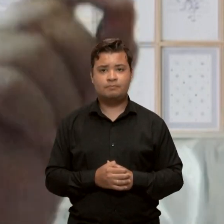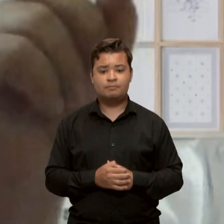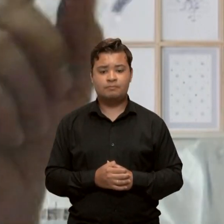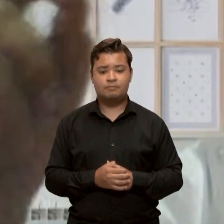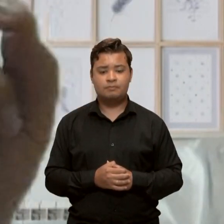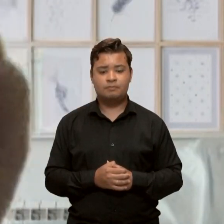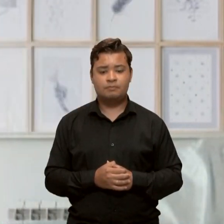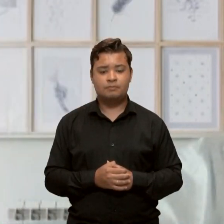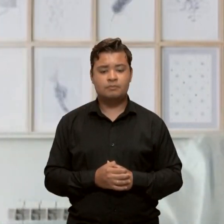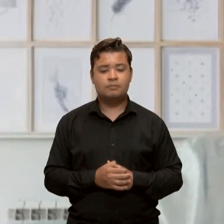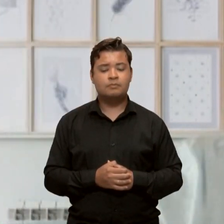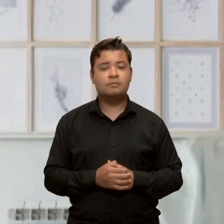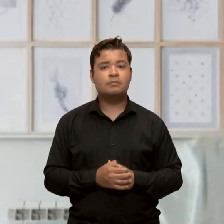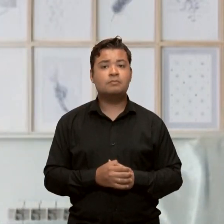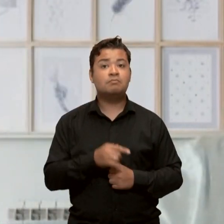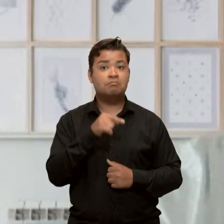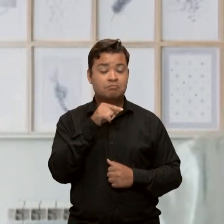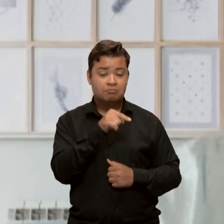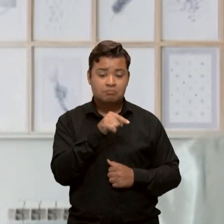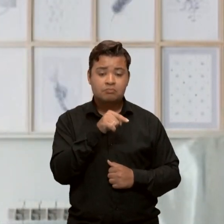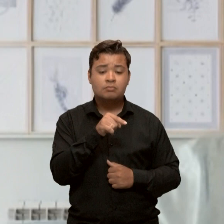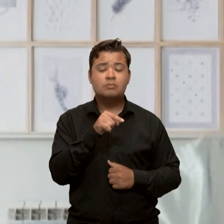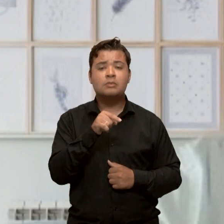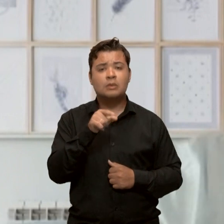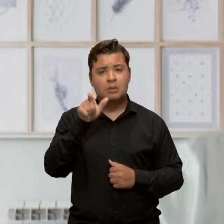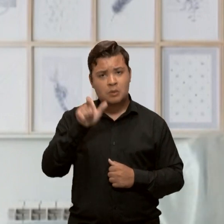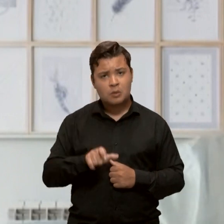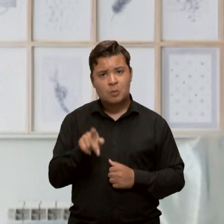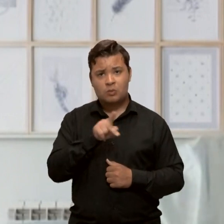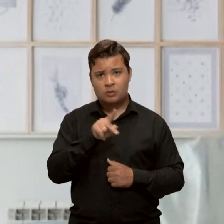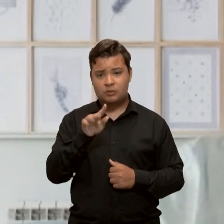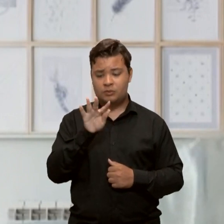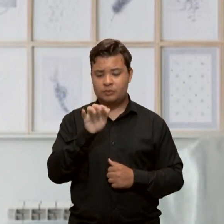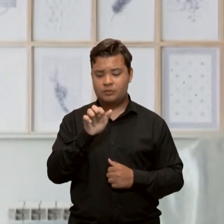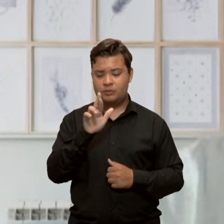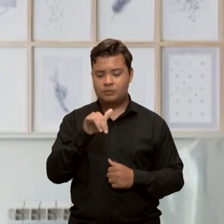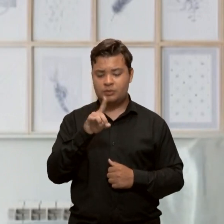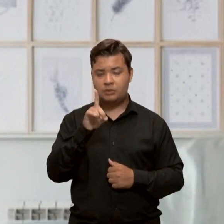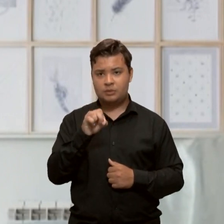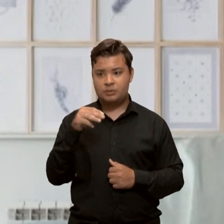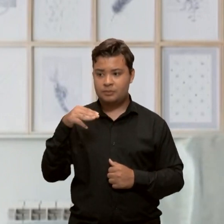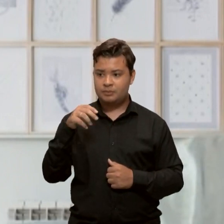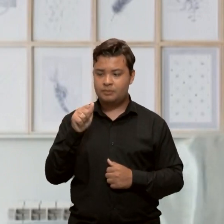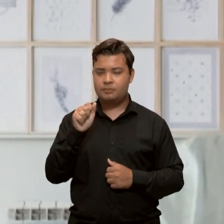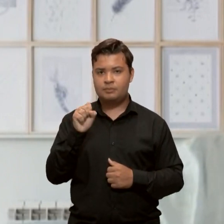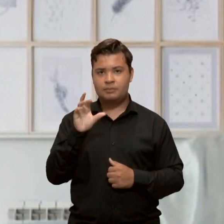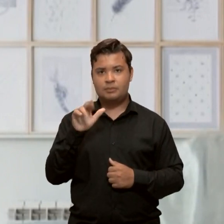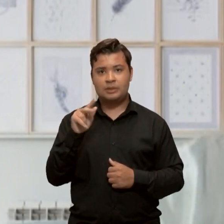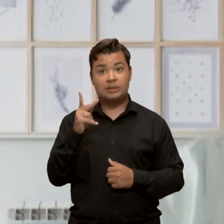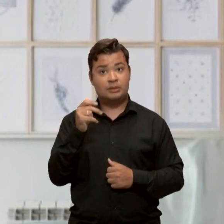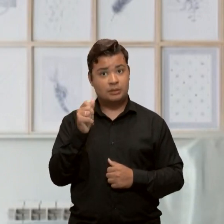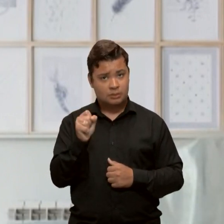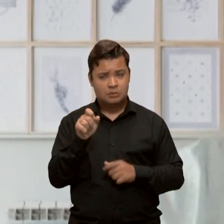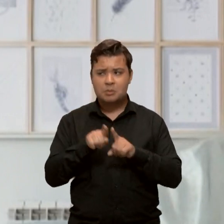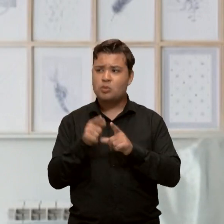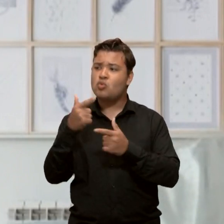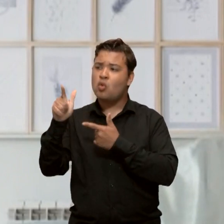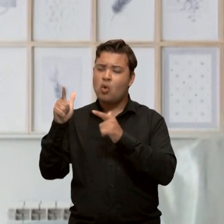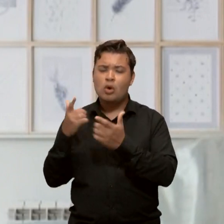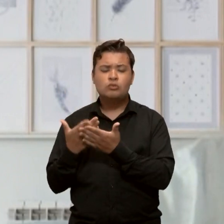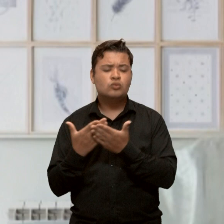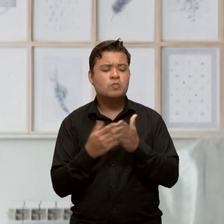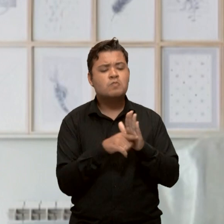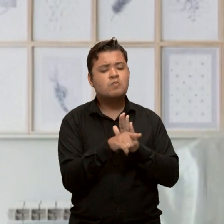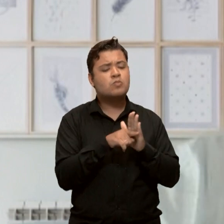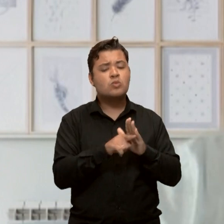para um fenômeno que é mundial, estudado pelo professor Fernando Mascarenhas e outros pesquisadores, que é o crescimento